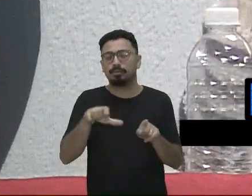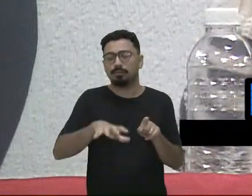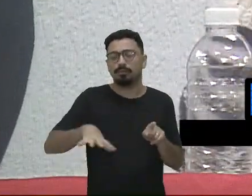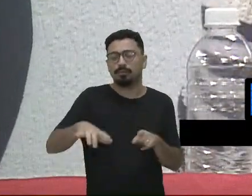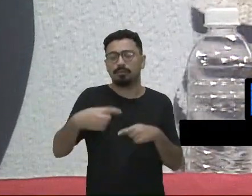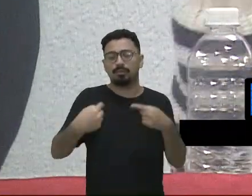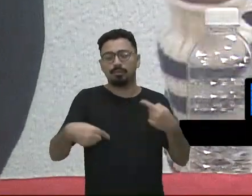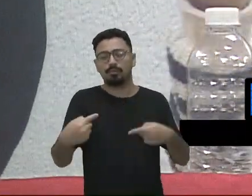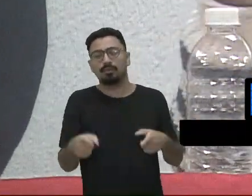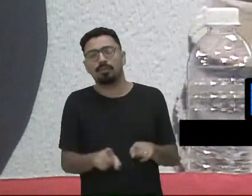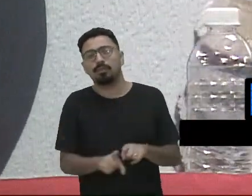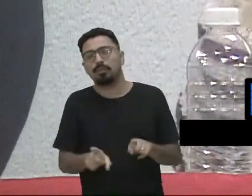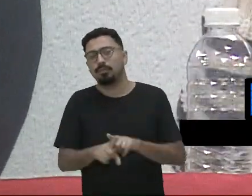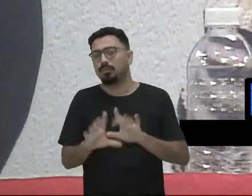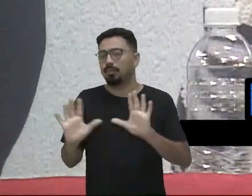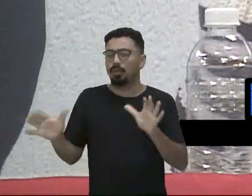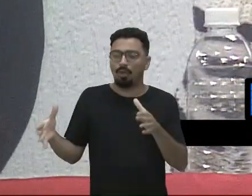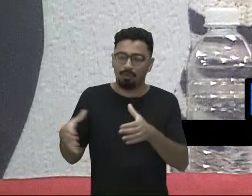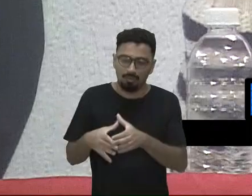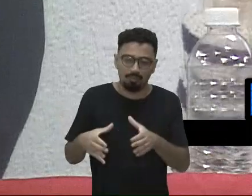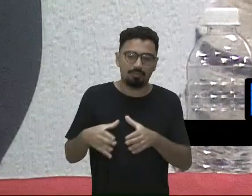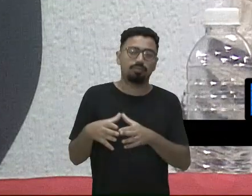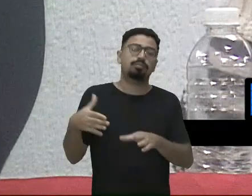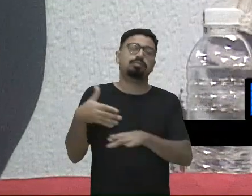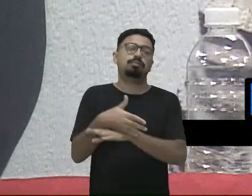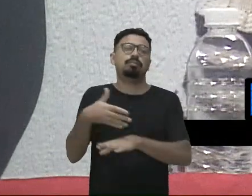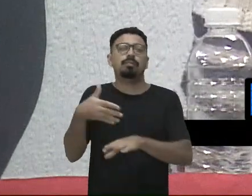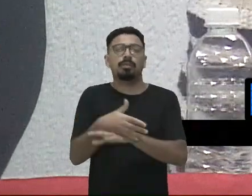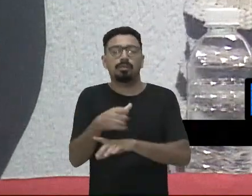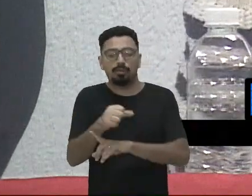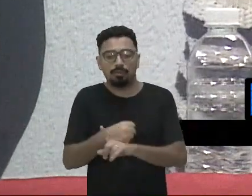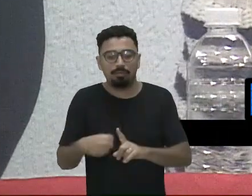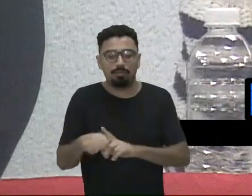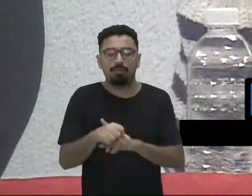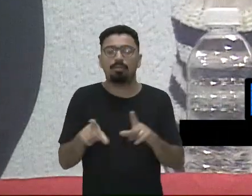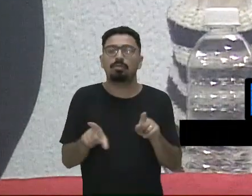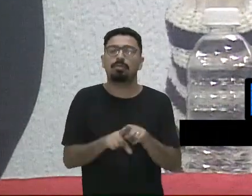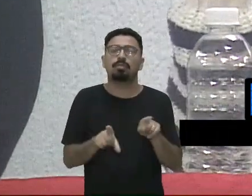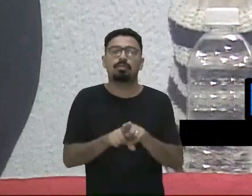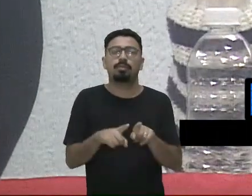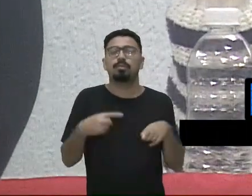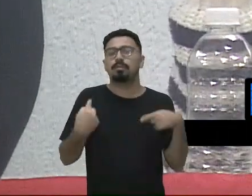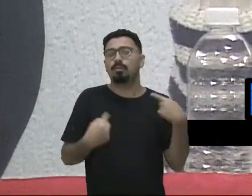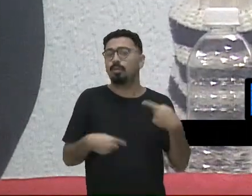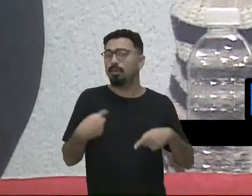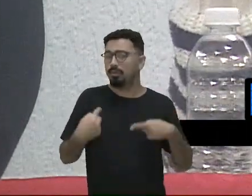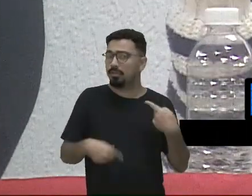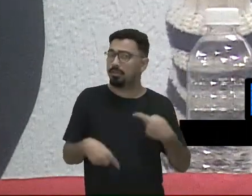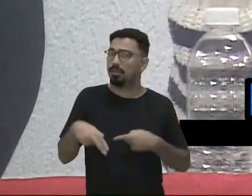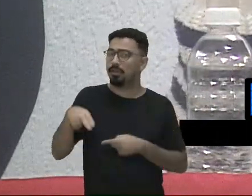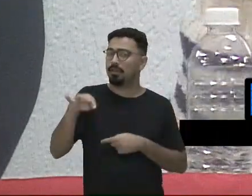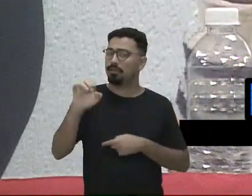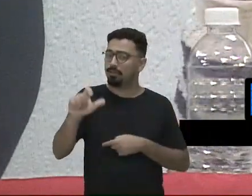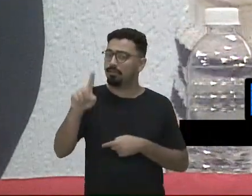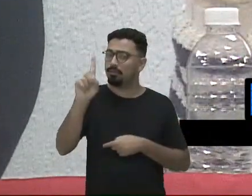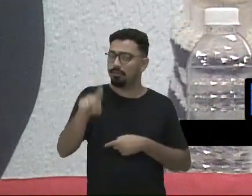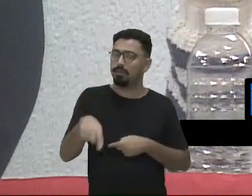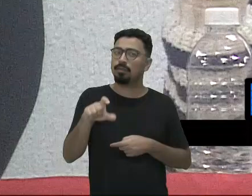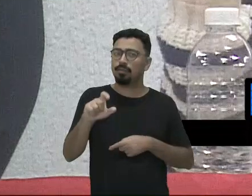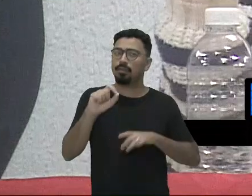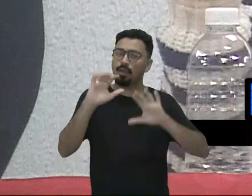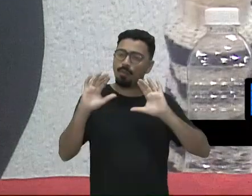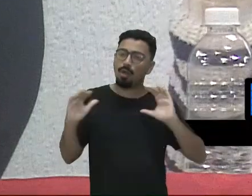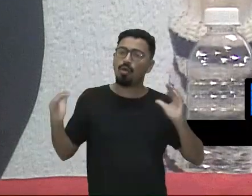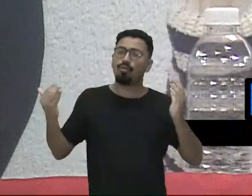discussão, num espaço coletivo, com a participação. A Política Nacional de Assistência, ela é fruto de uma conferência,